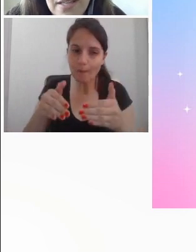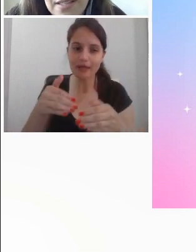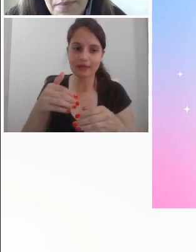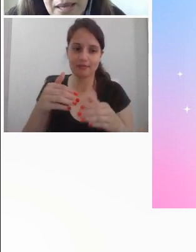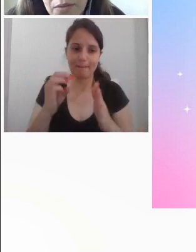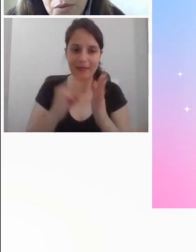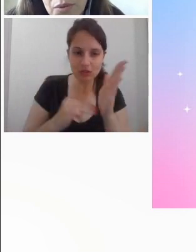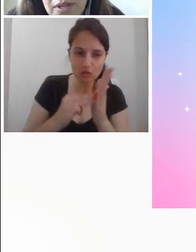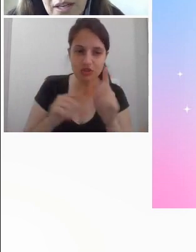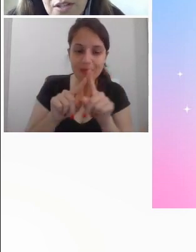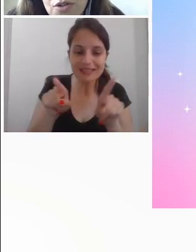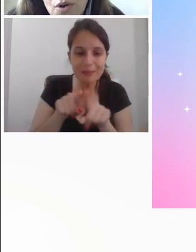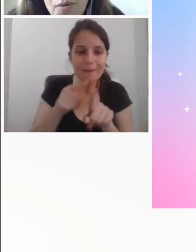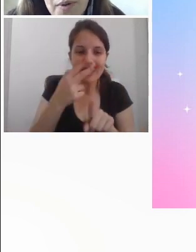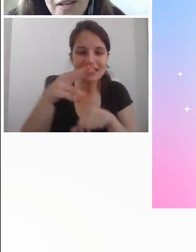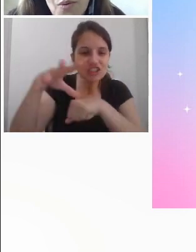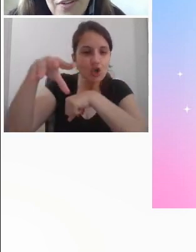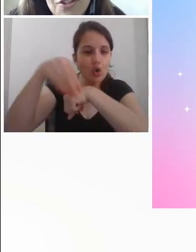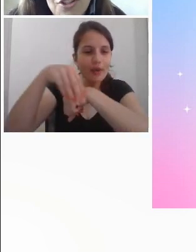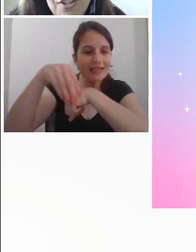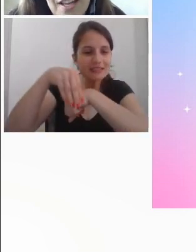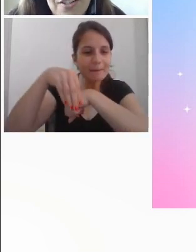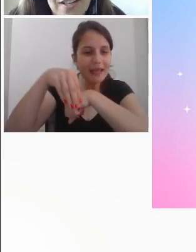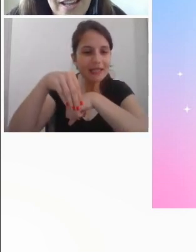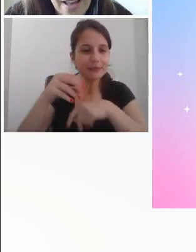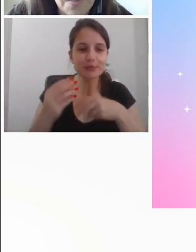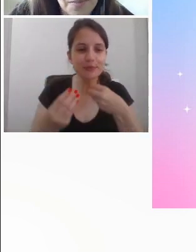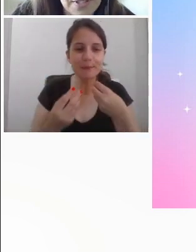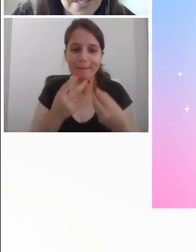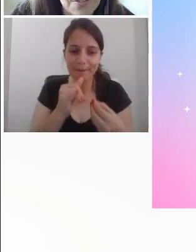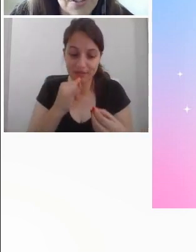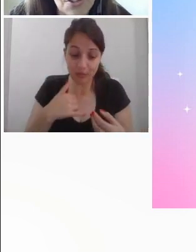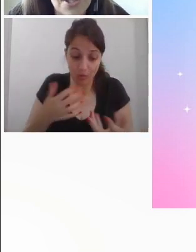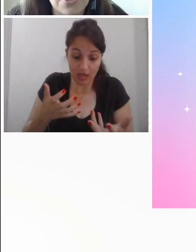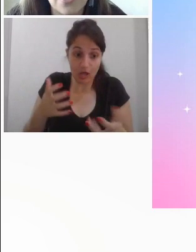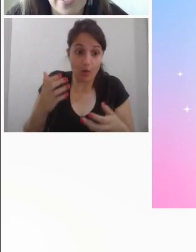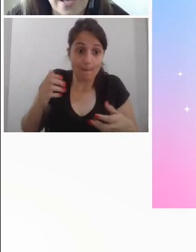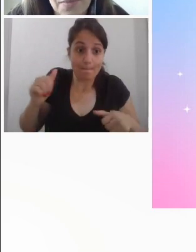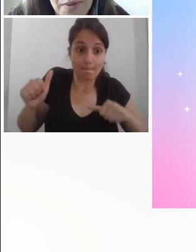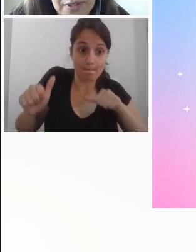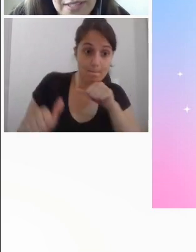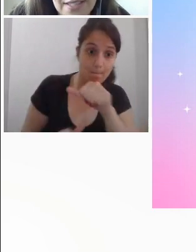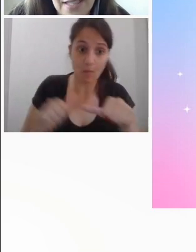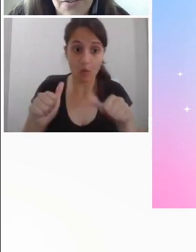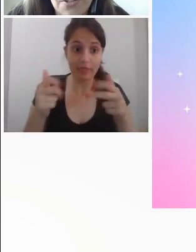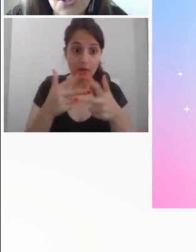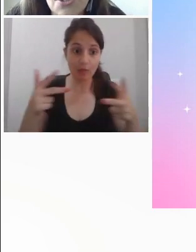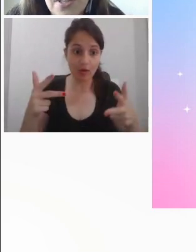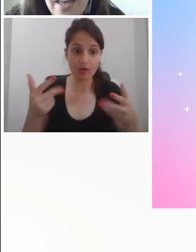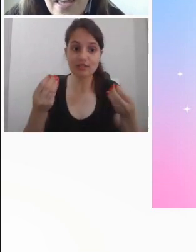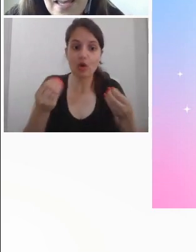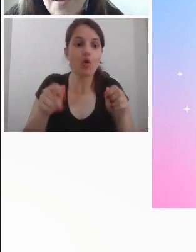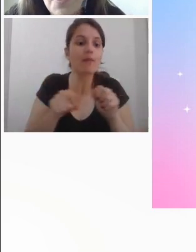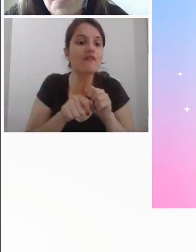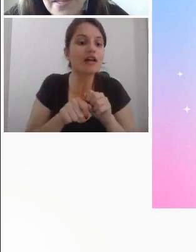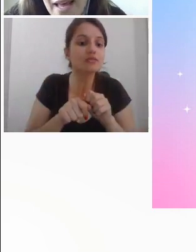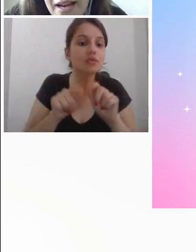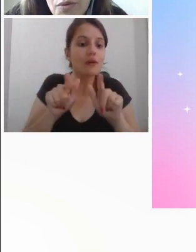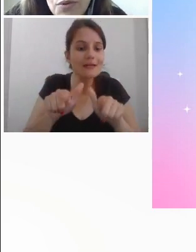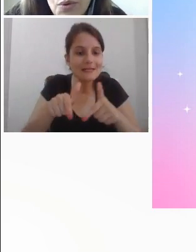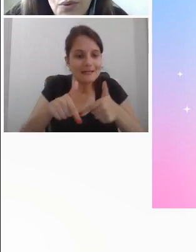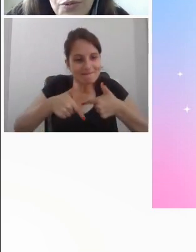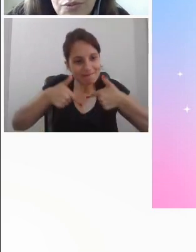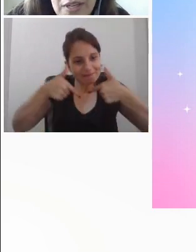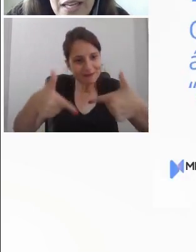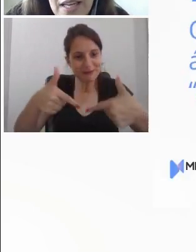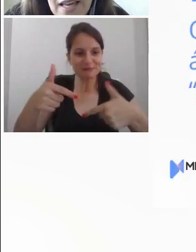esse conhecimento sobre quando a gente quer criar uma mudança quando a gente quer gerar uma mudança né quando a gente quer implementar